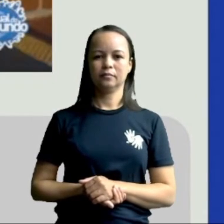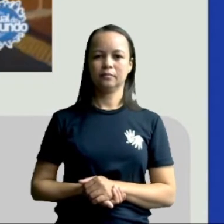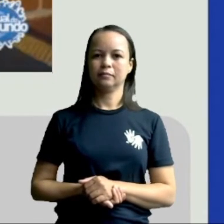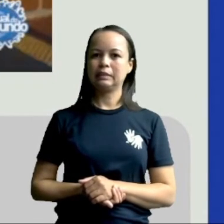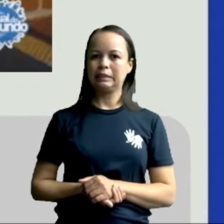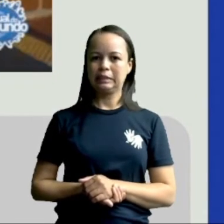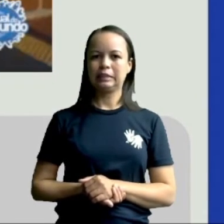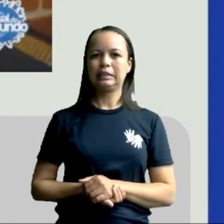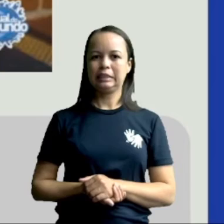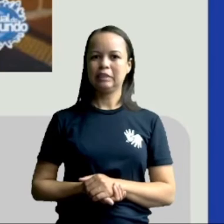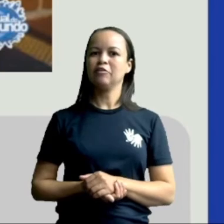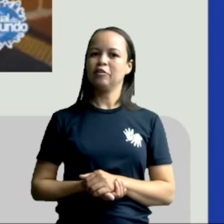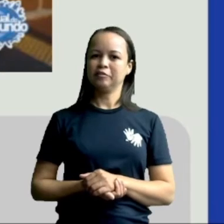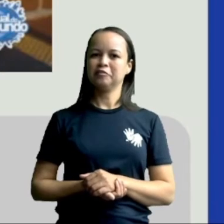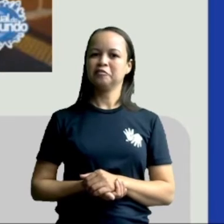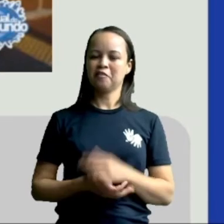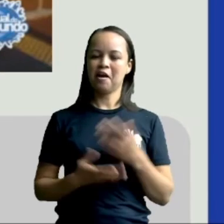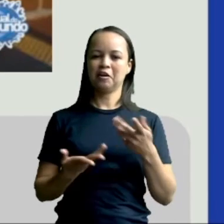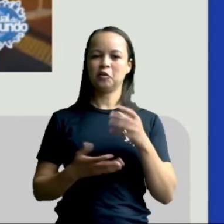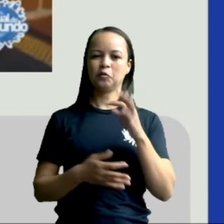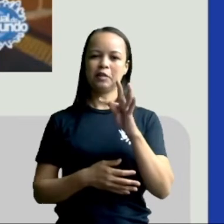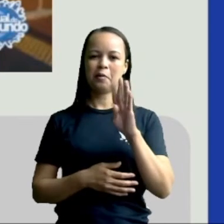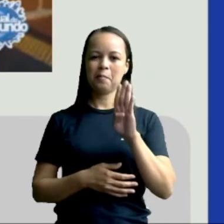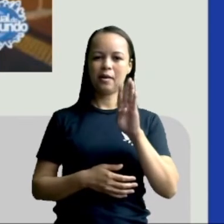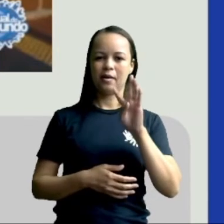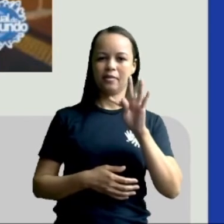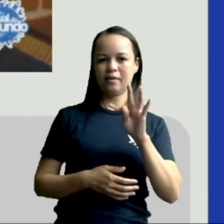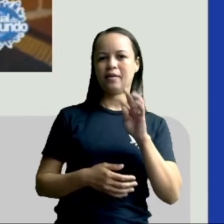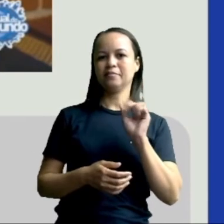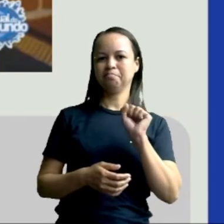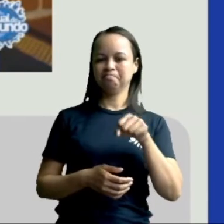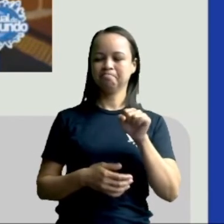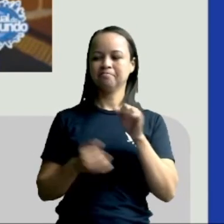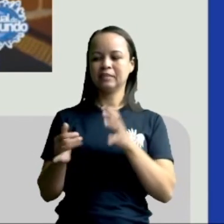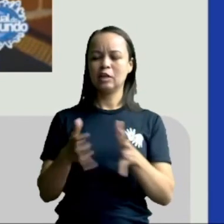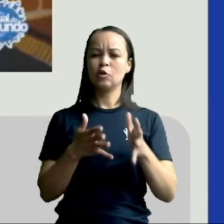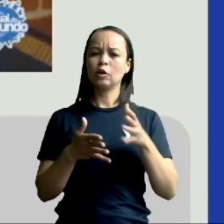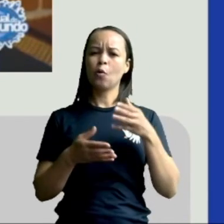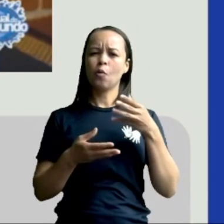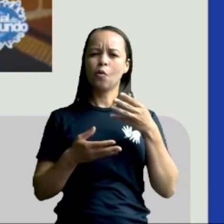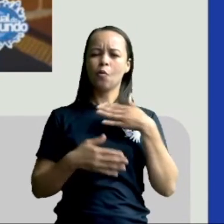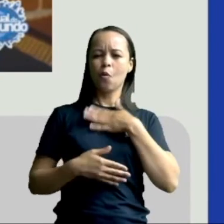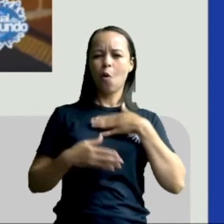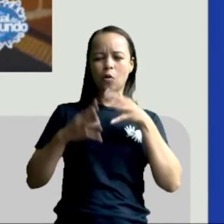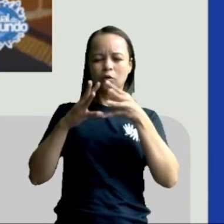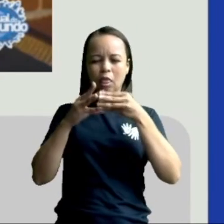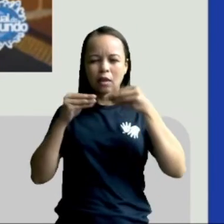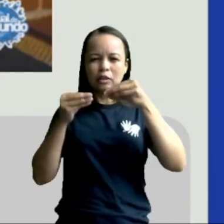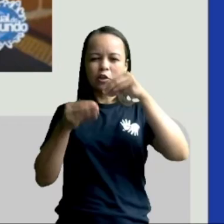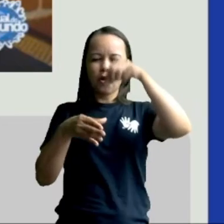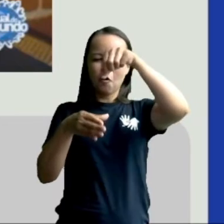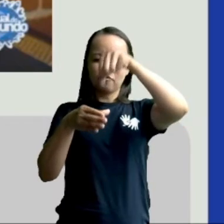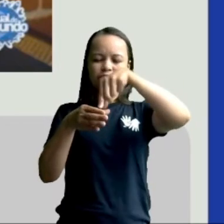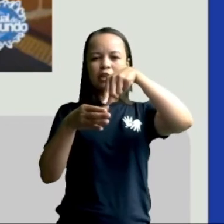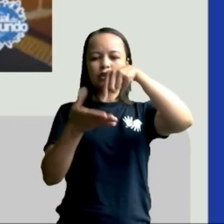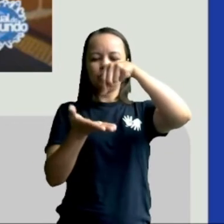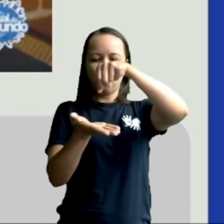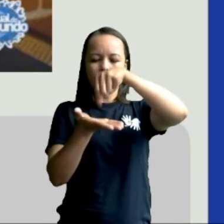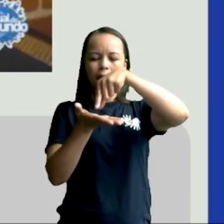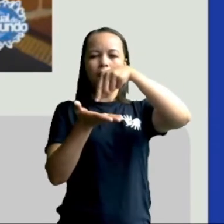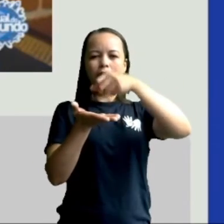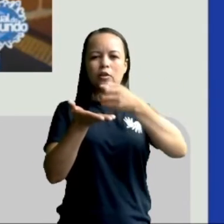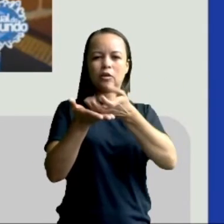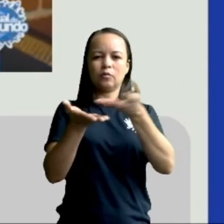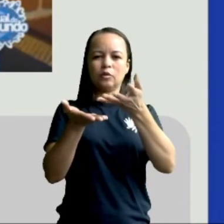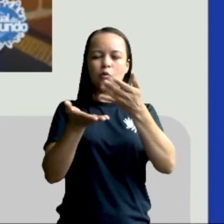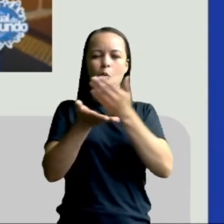Fala aí, vale um TBT ou não vale? O que eu mais gosto de colocar o algodão é que ele cria um ponto fixo no meio do leite, daquele ponto que começa a